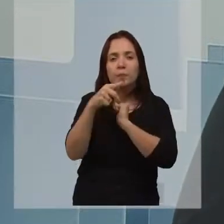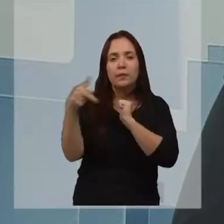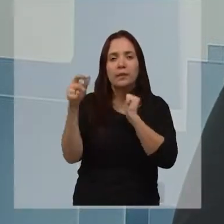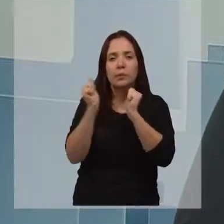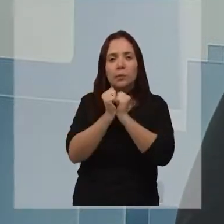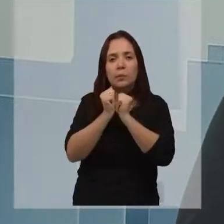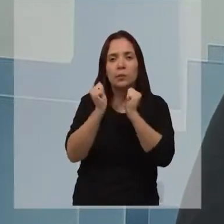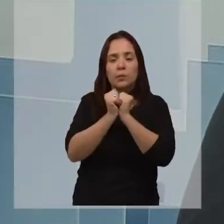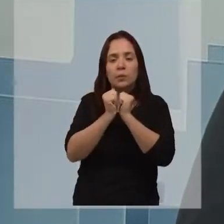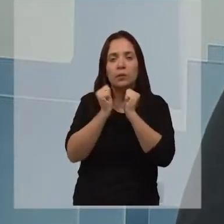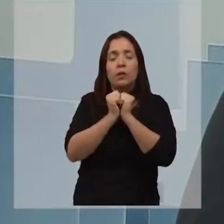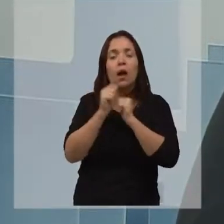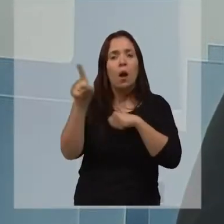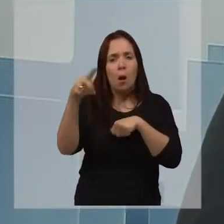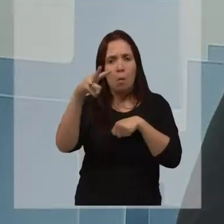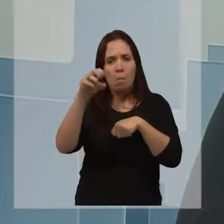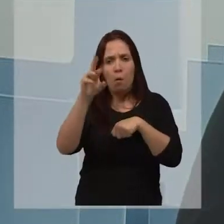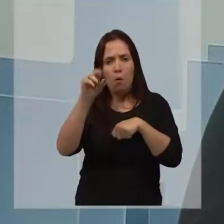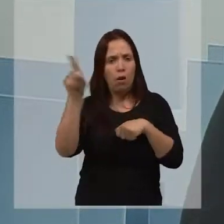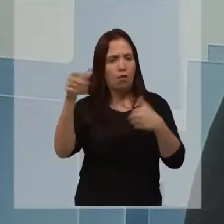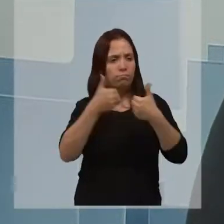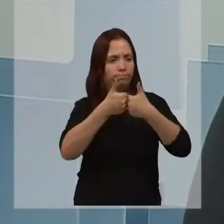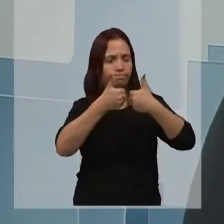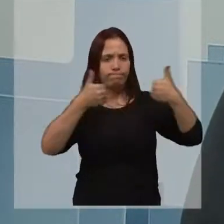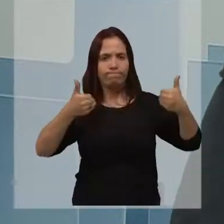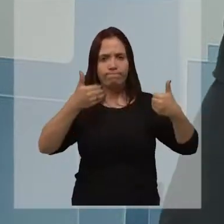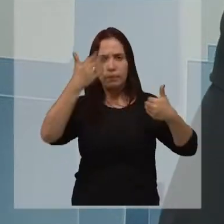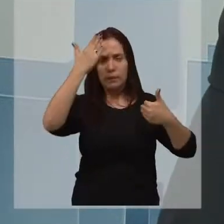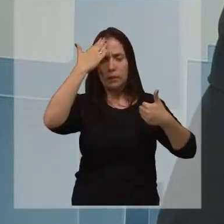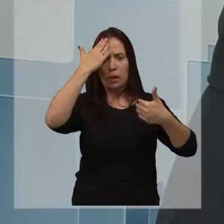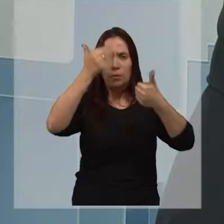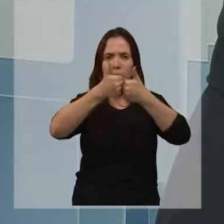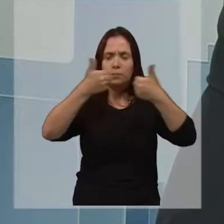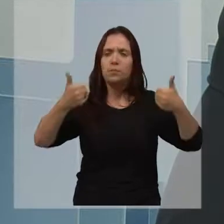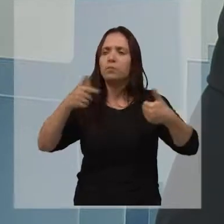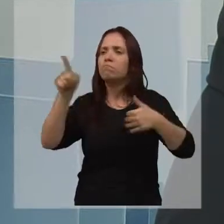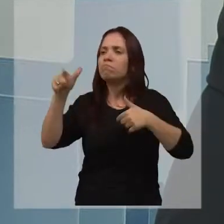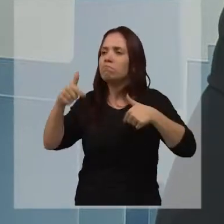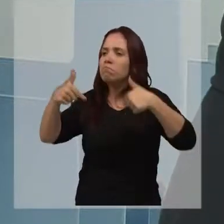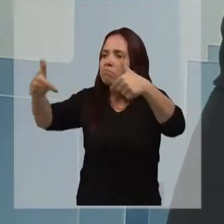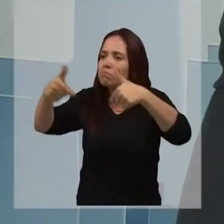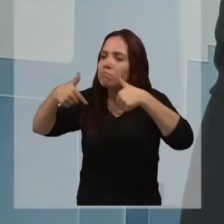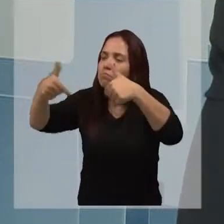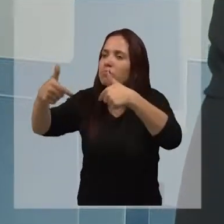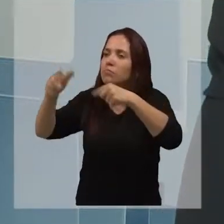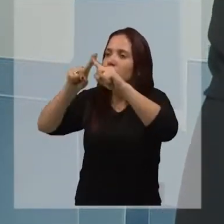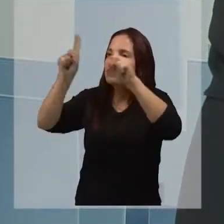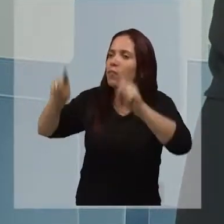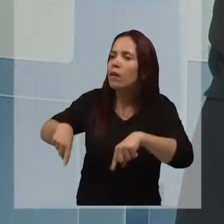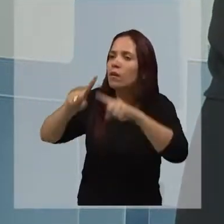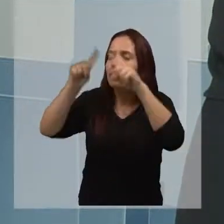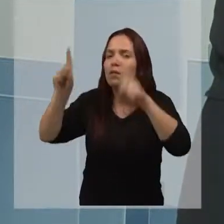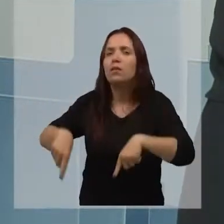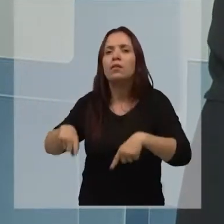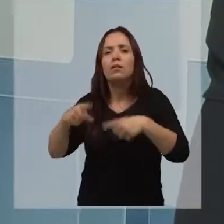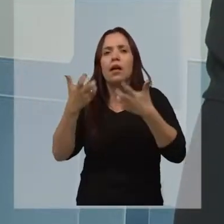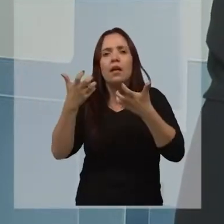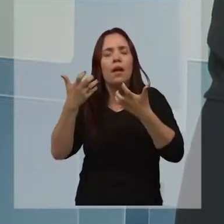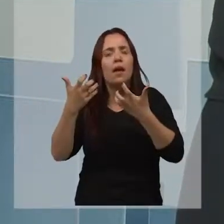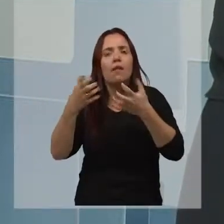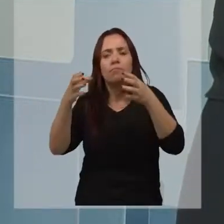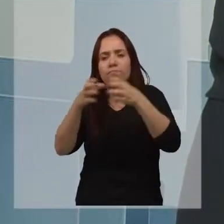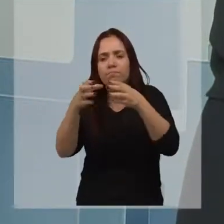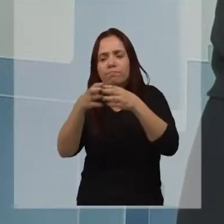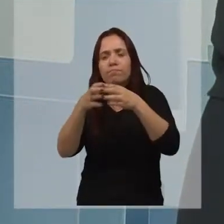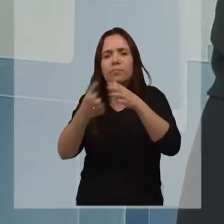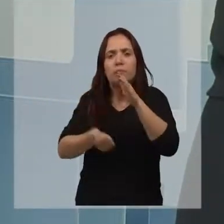Moro, ele está fazendo uma política de Estado na área da justiça penal, entendeu? No combate à corrupção. Então, eu só acho que